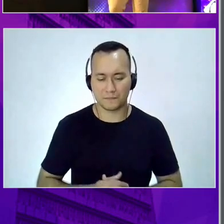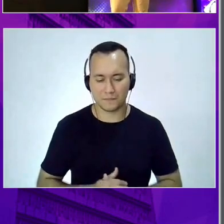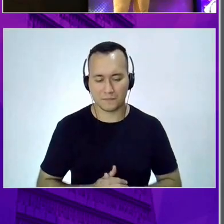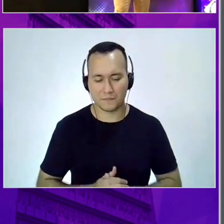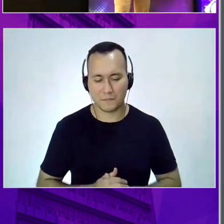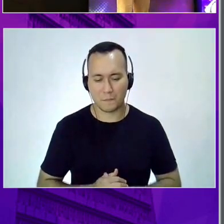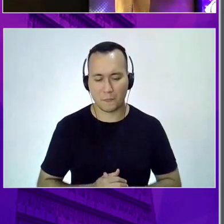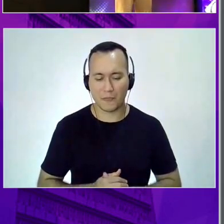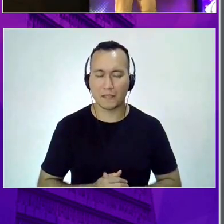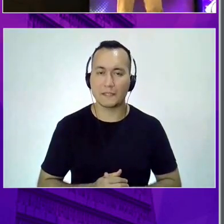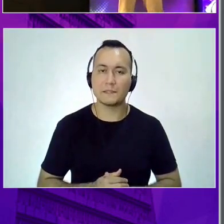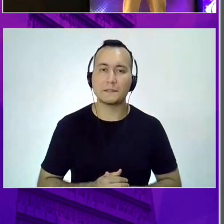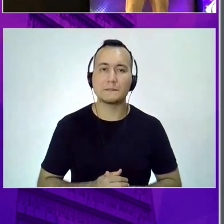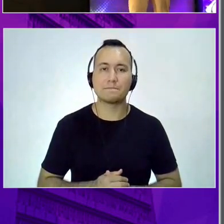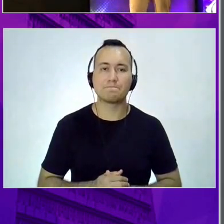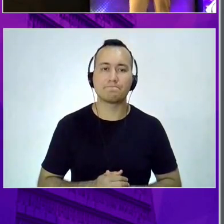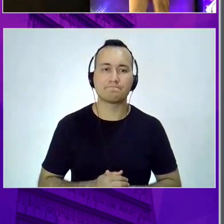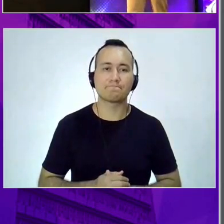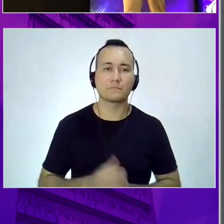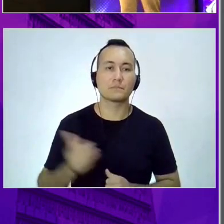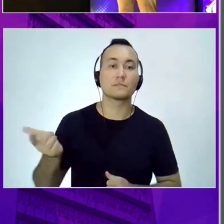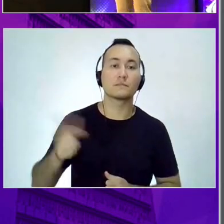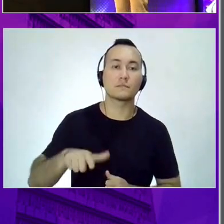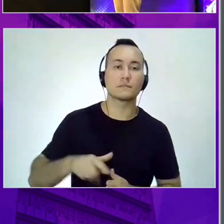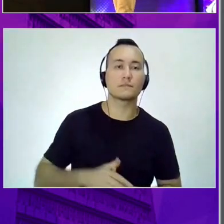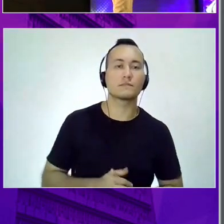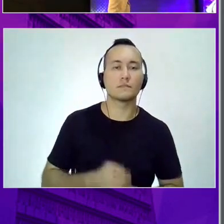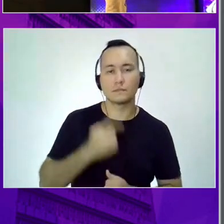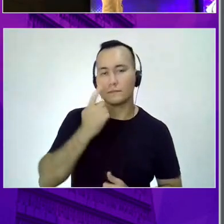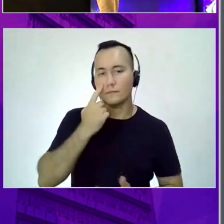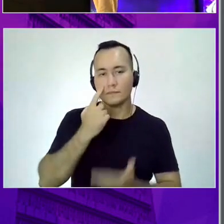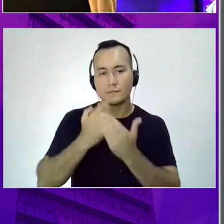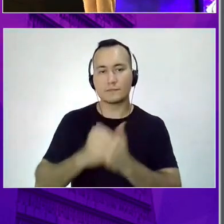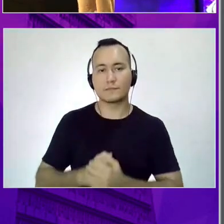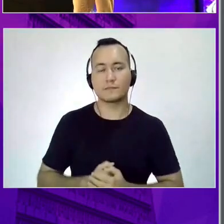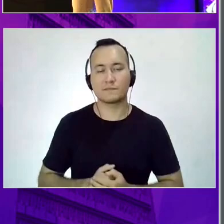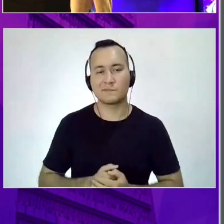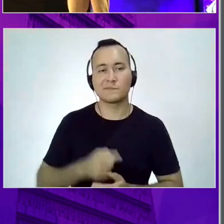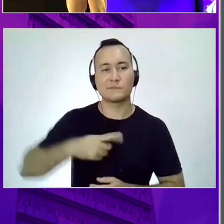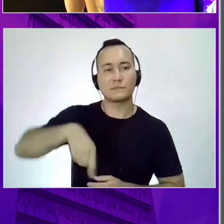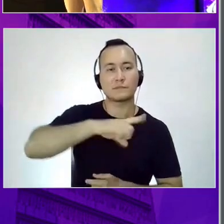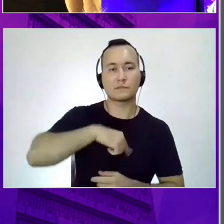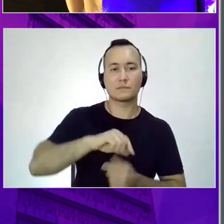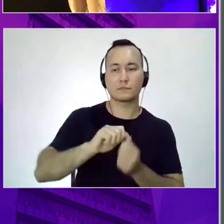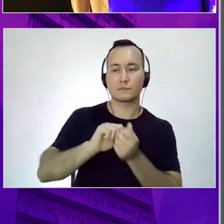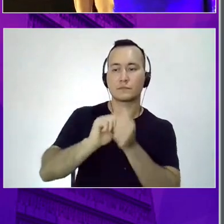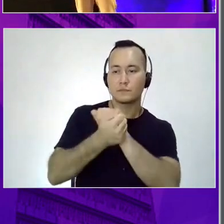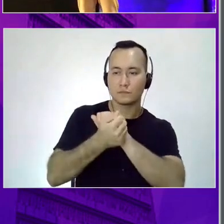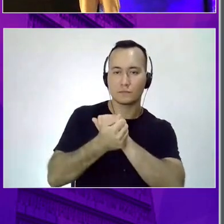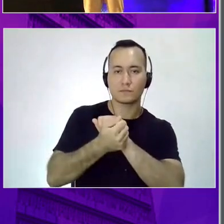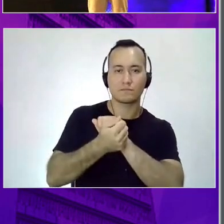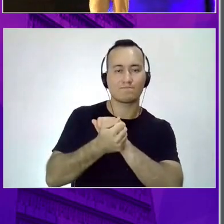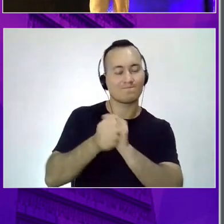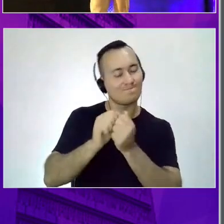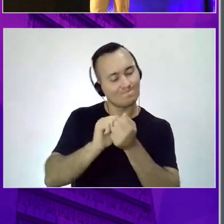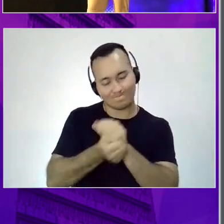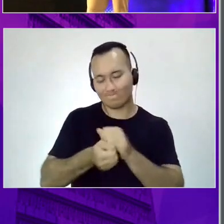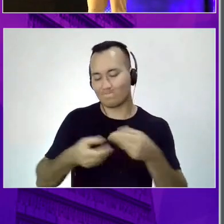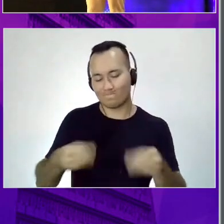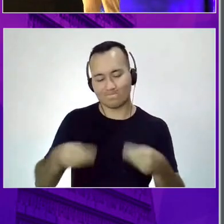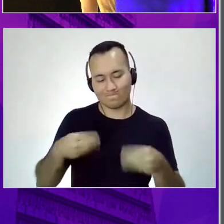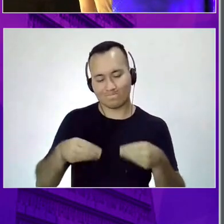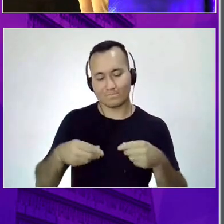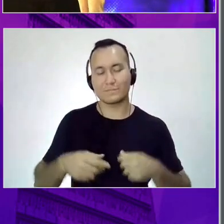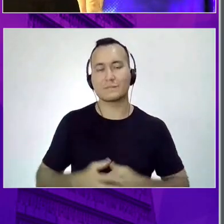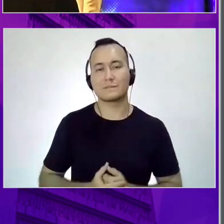E aí um outro aprendizado que a gente teve é a necessidade de se adaptar para ser bem-sucedido. E aí a